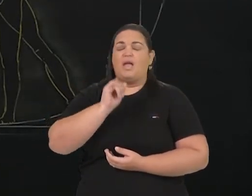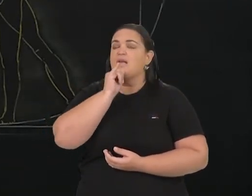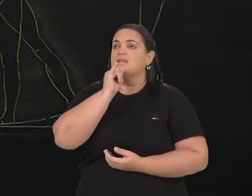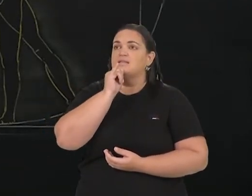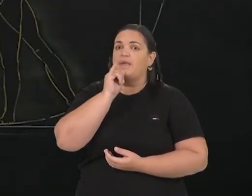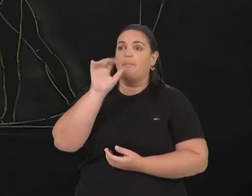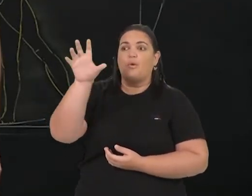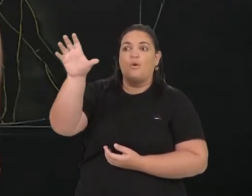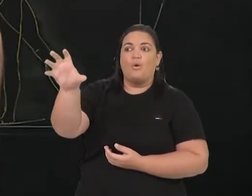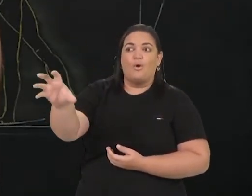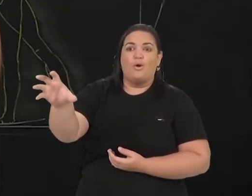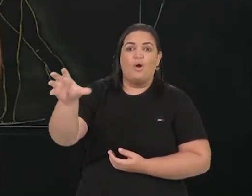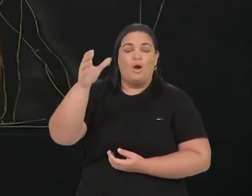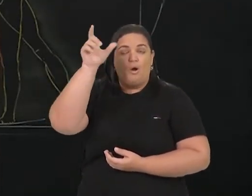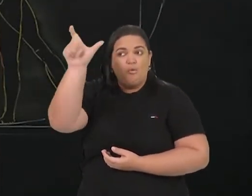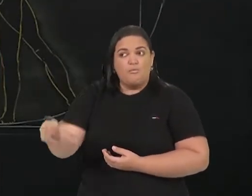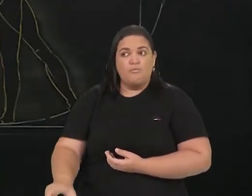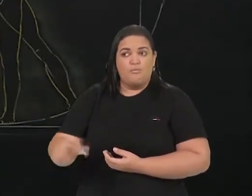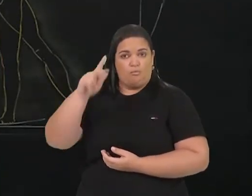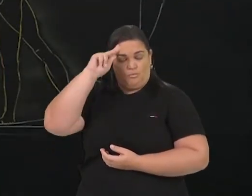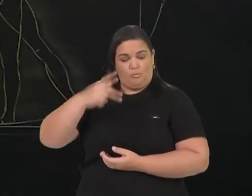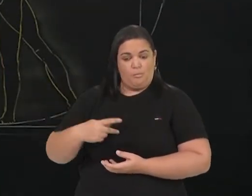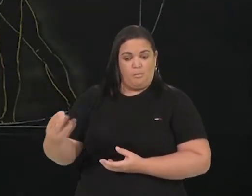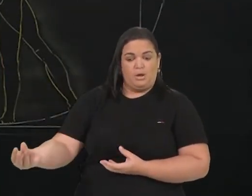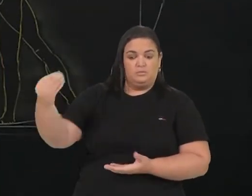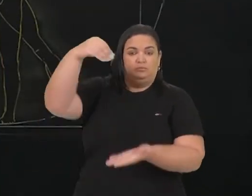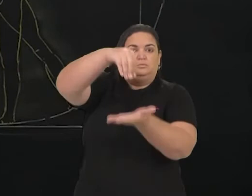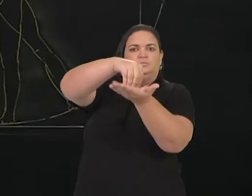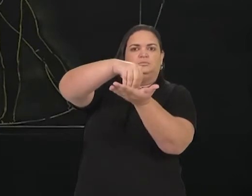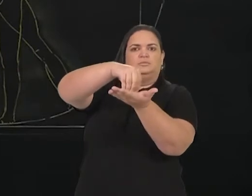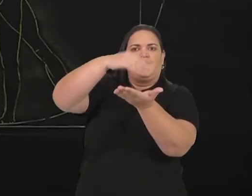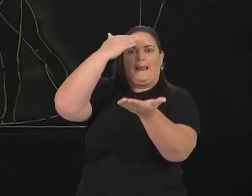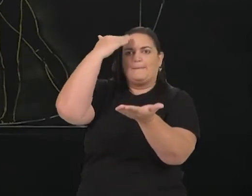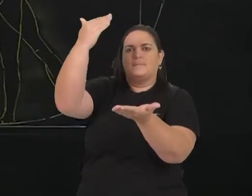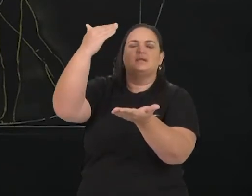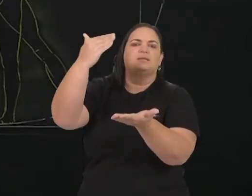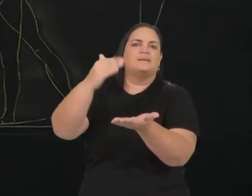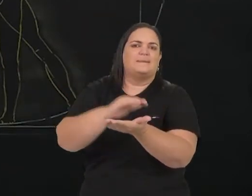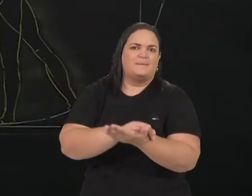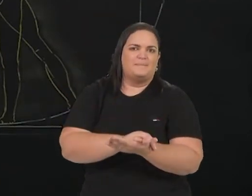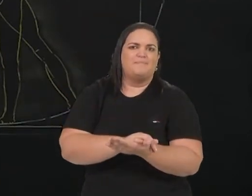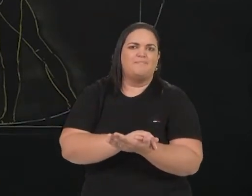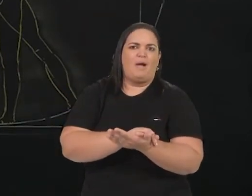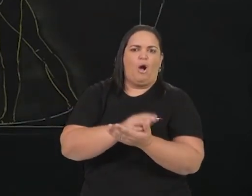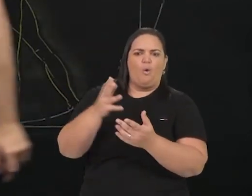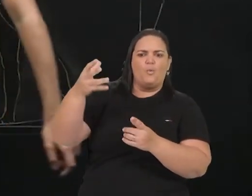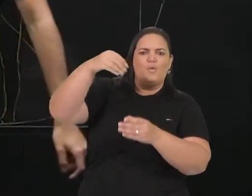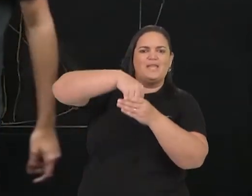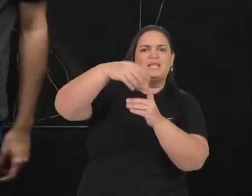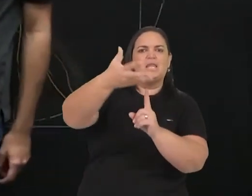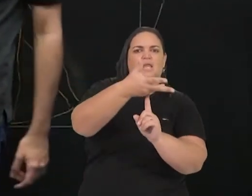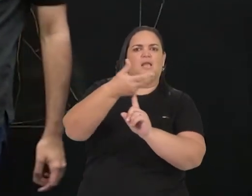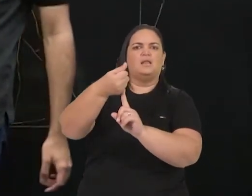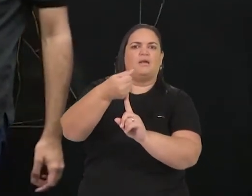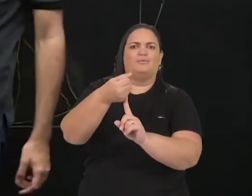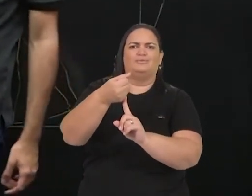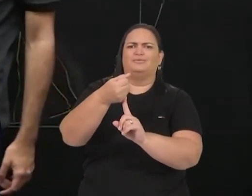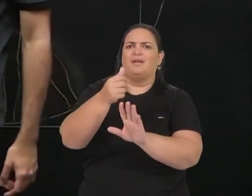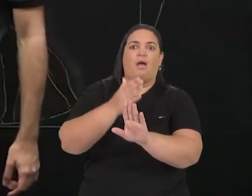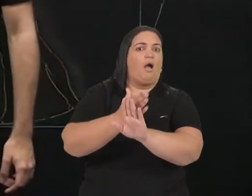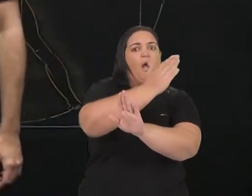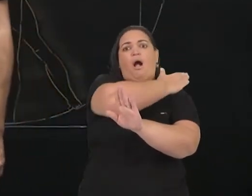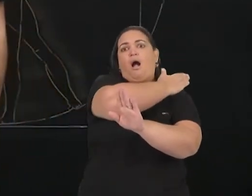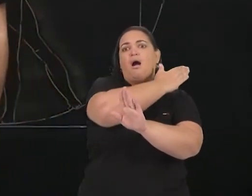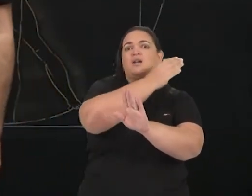centro das explicações, da produção artística, diferentemente do que era no período medieval, onde se fala